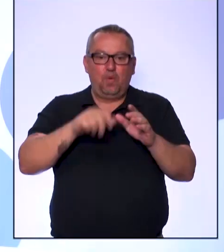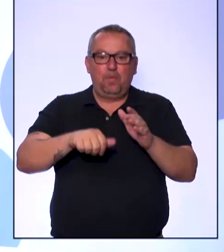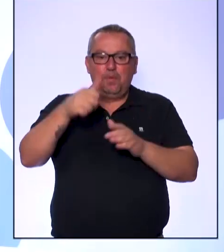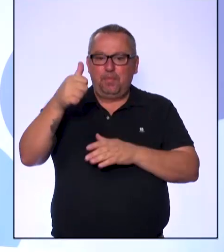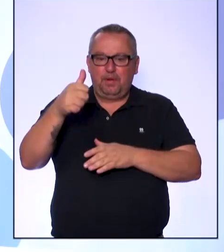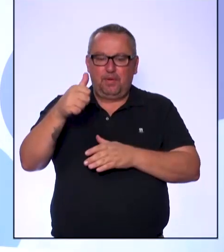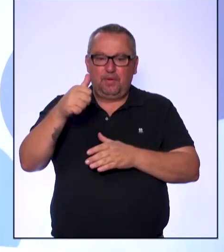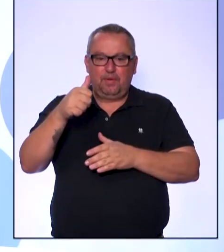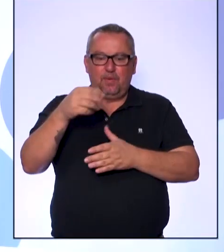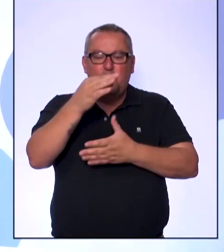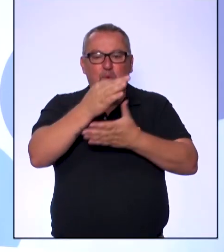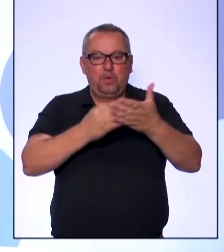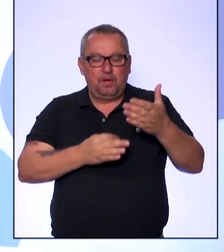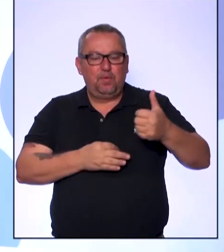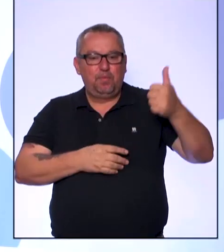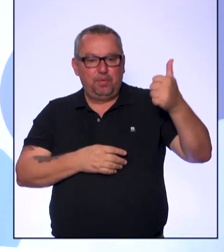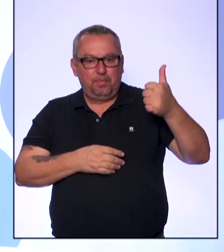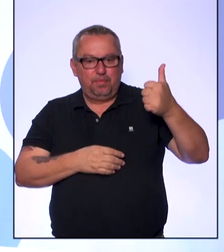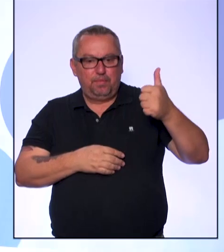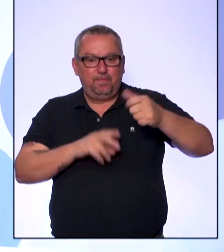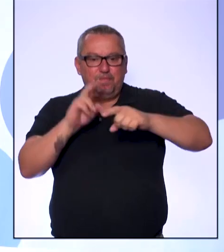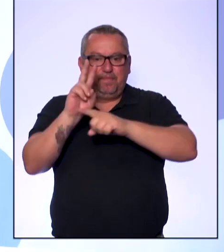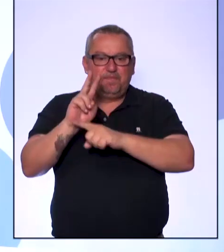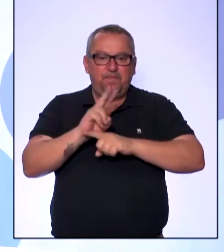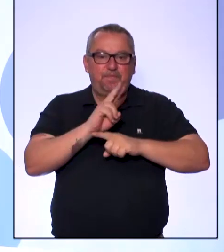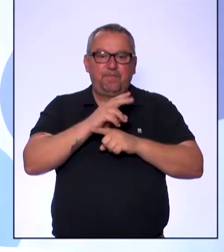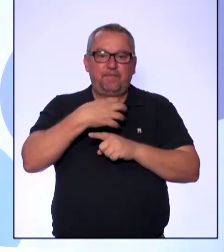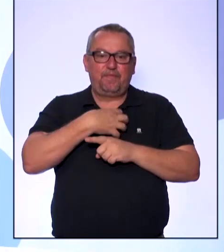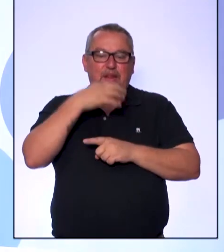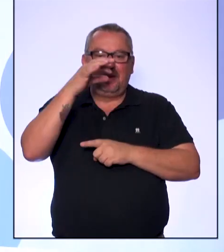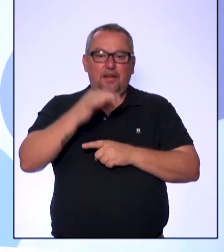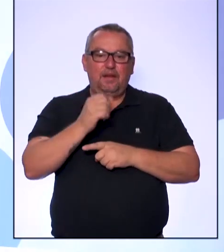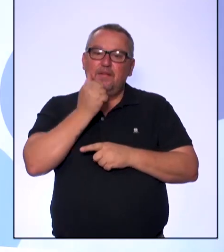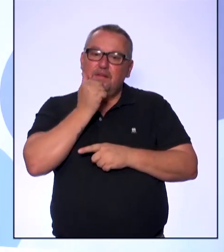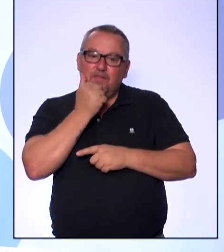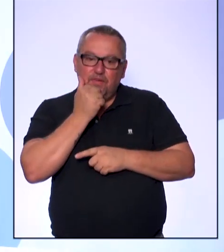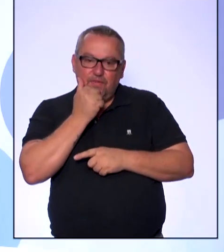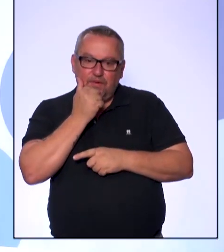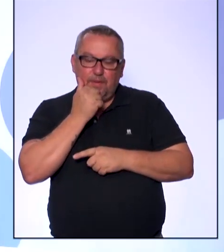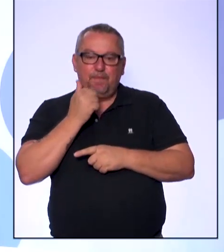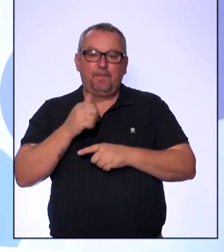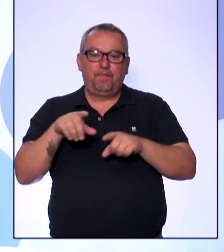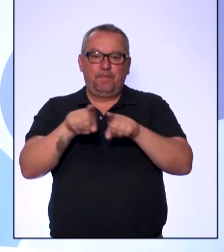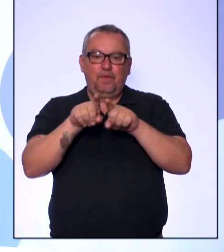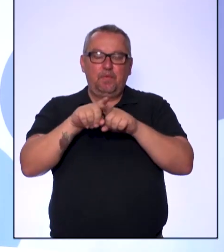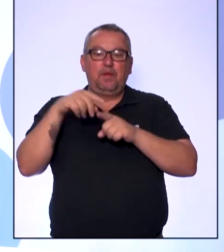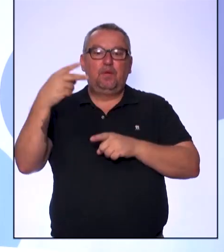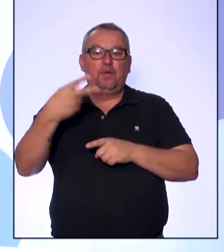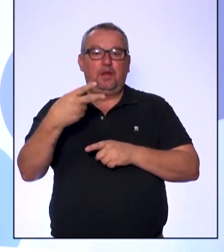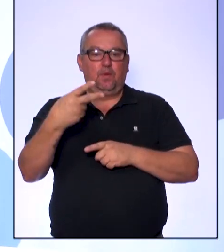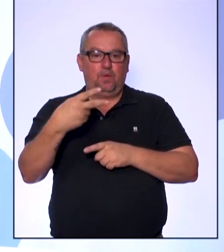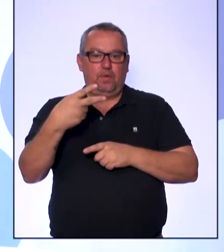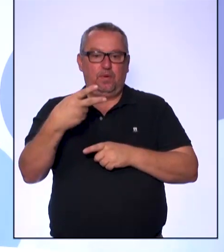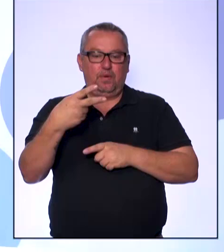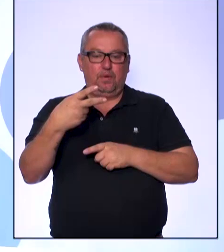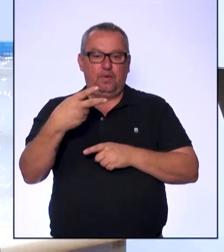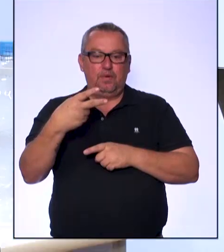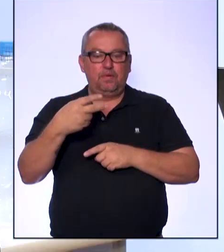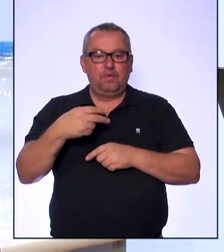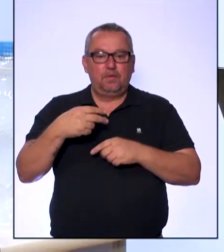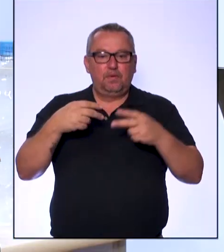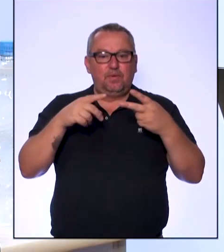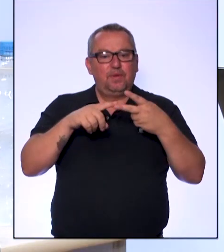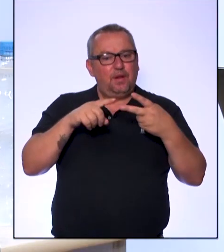primeiro, a finalidade dele seria como tratar de maneira científica, né, o texto. Isso. Né? E a do segundo? A do segundo é